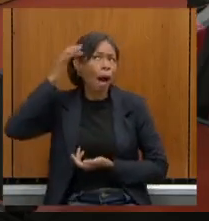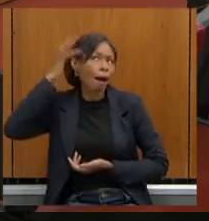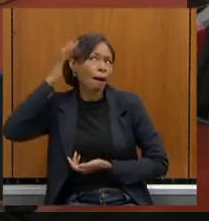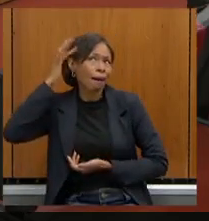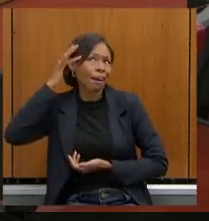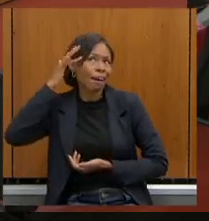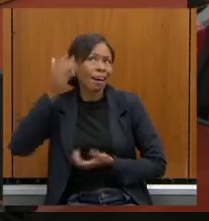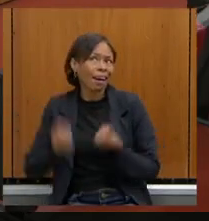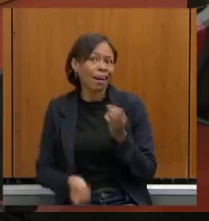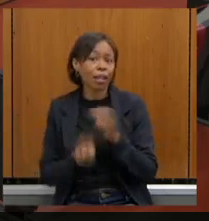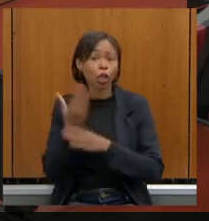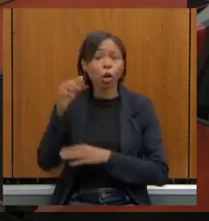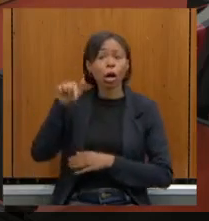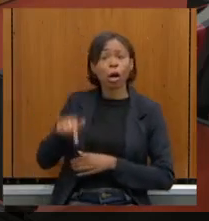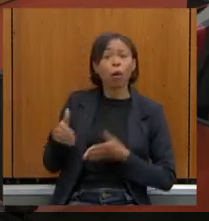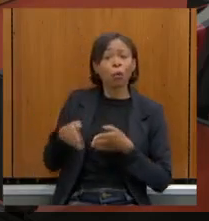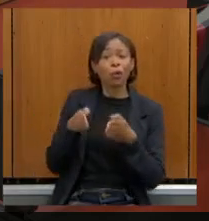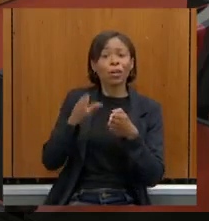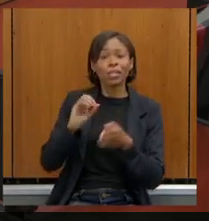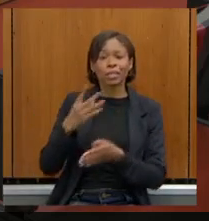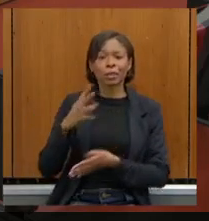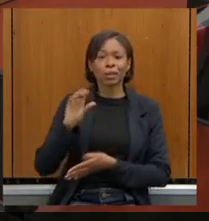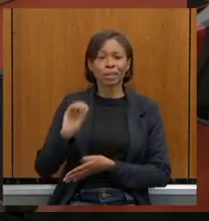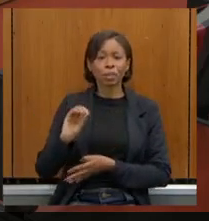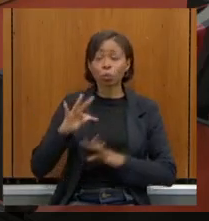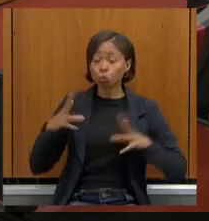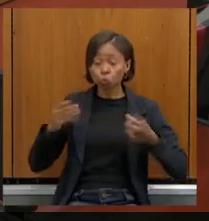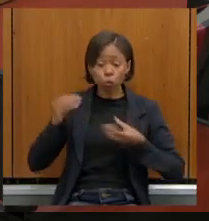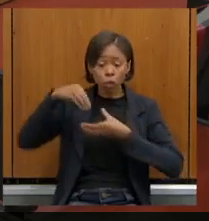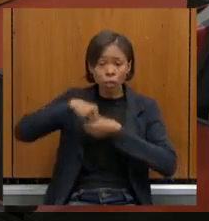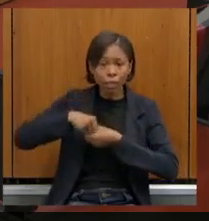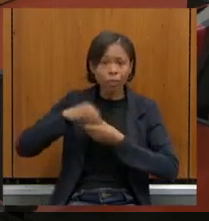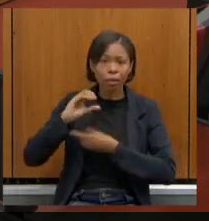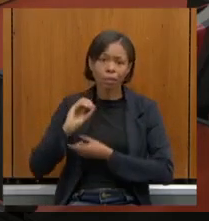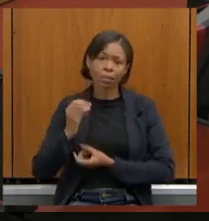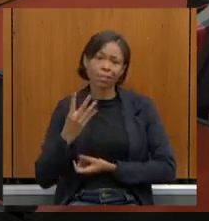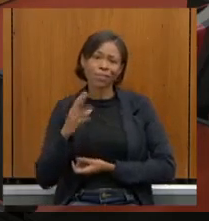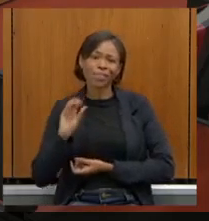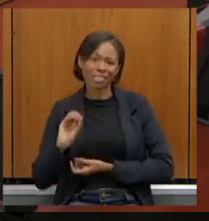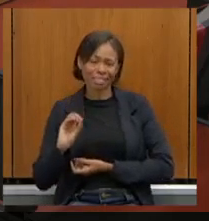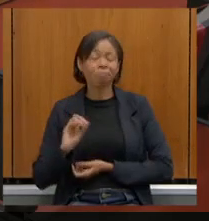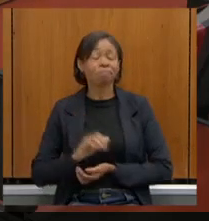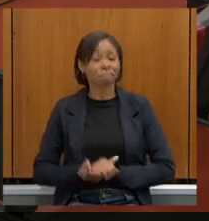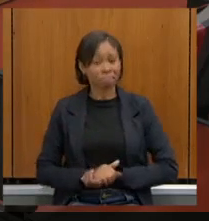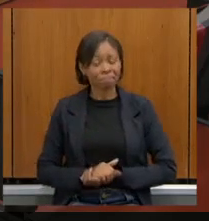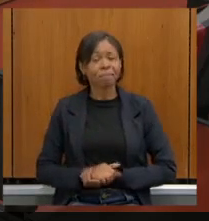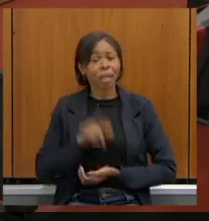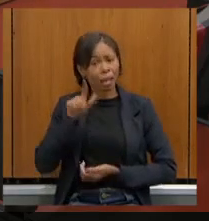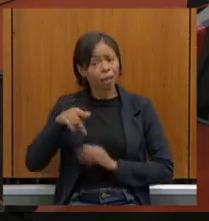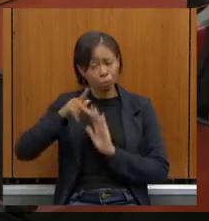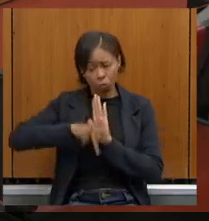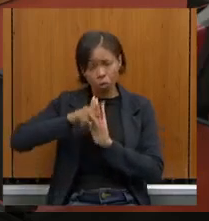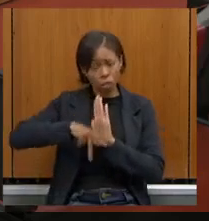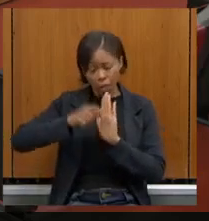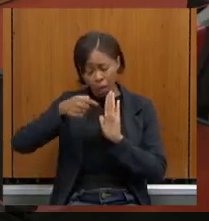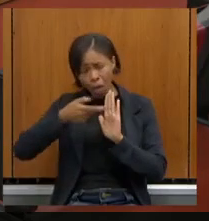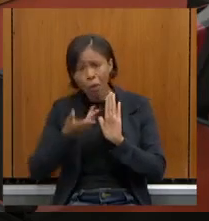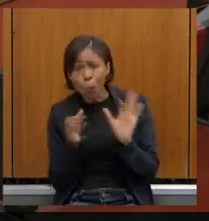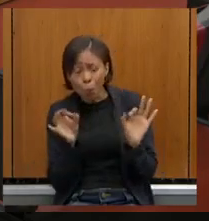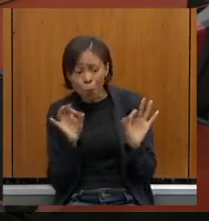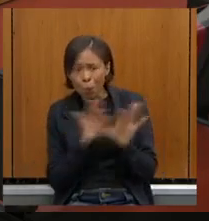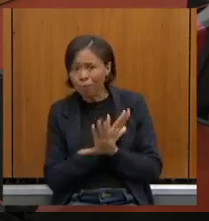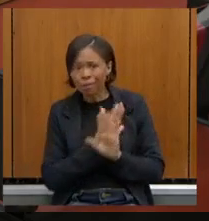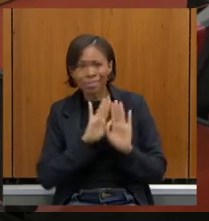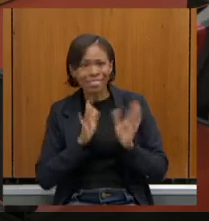tudo está na 040, cinema novo de Cataguases. Então, assim, é realmente um projeto que está pronto, nós vamos gastar,